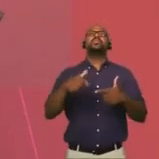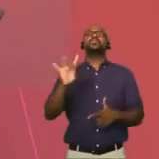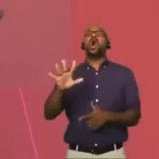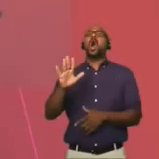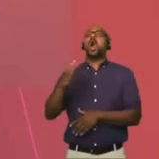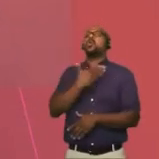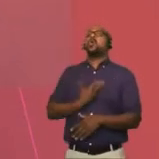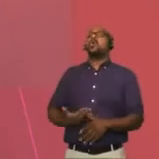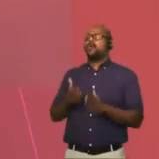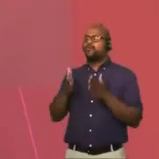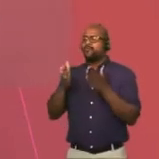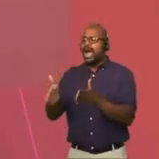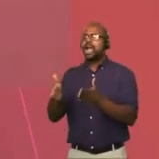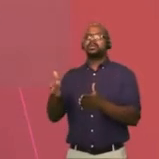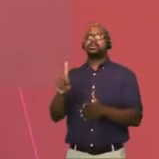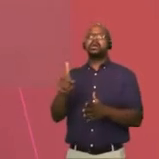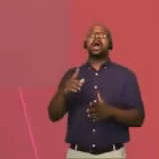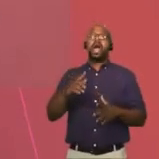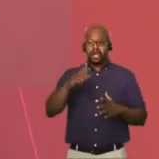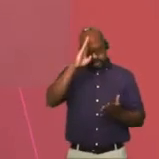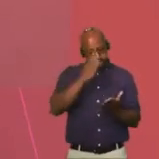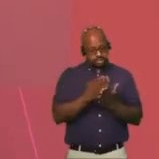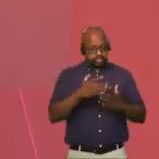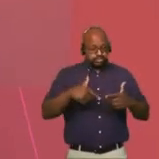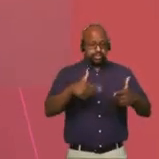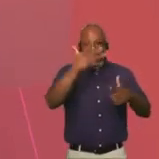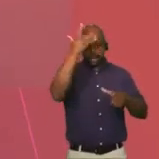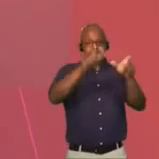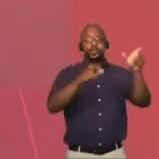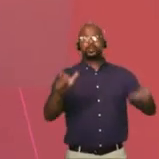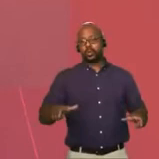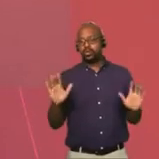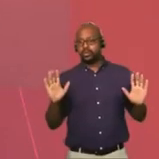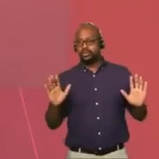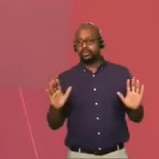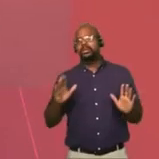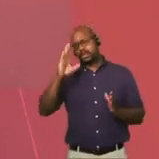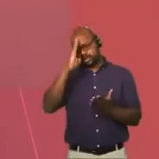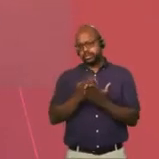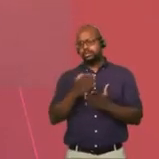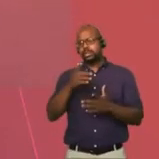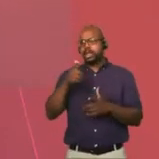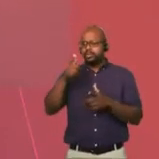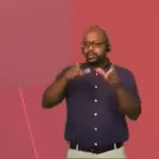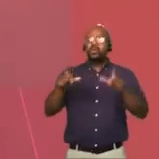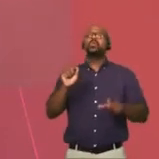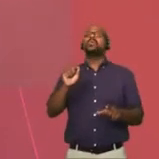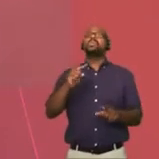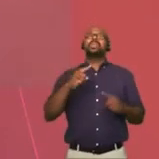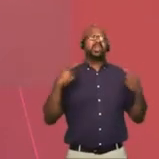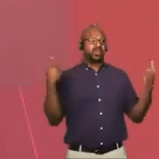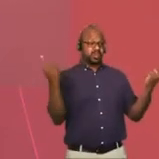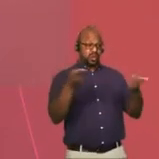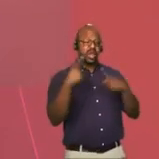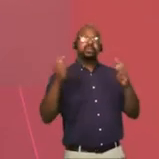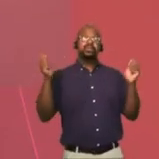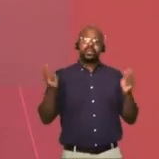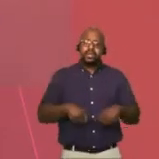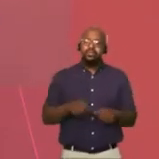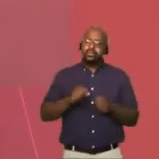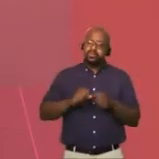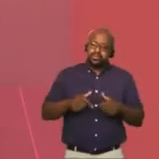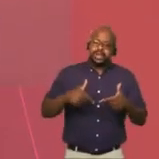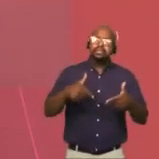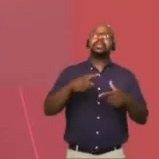estatal acreditação pessoal o acredito nas pessoas Então vamos mudar a pergunta o que que nós podemos fazer